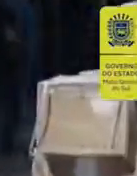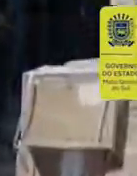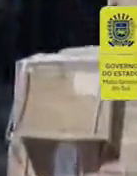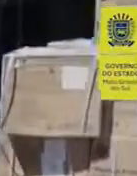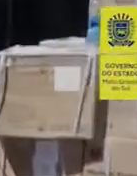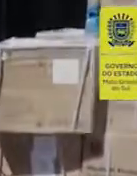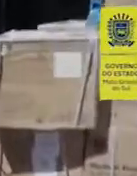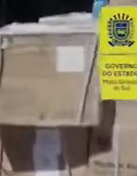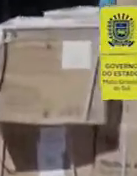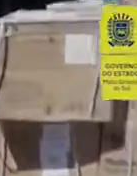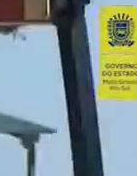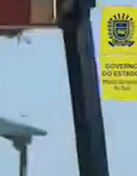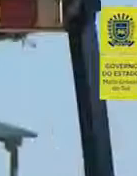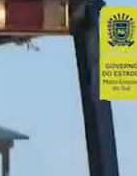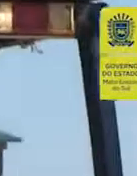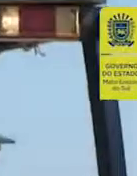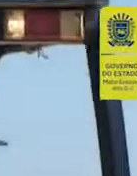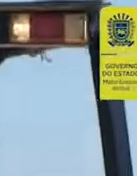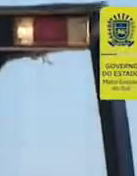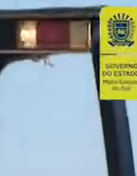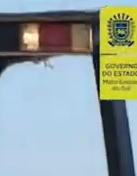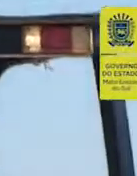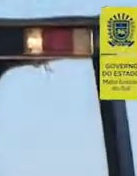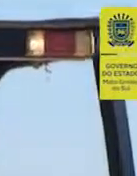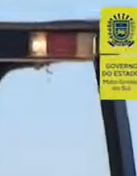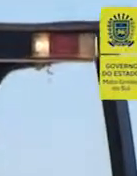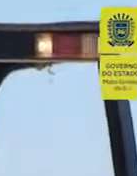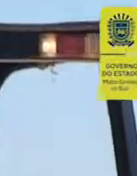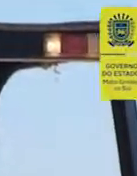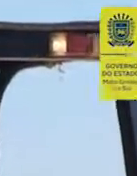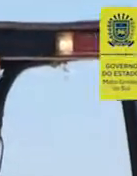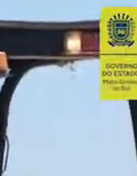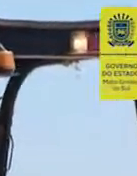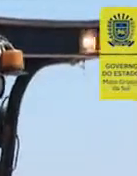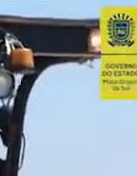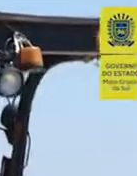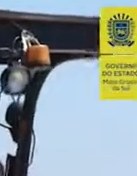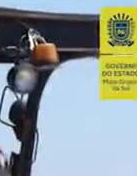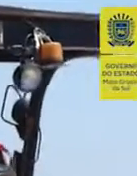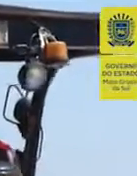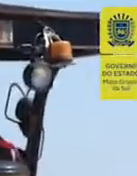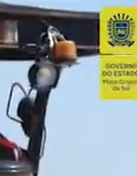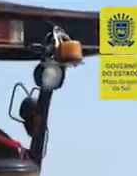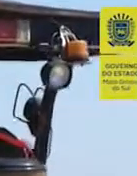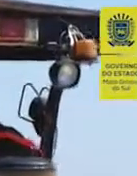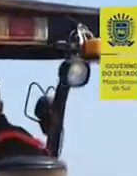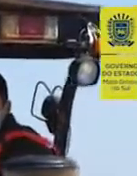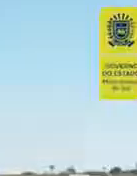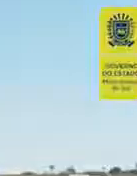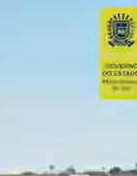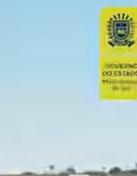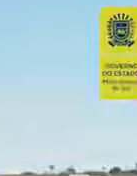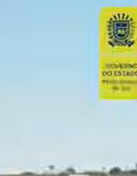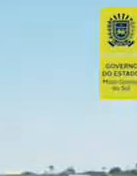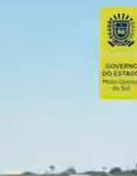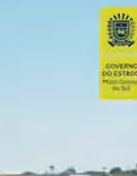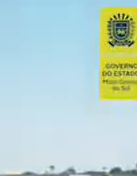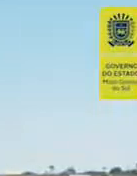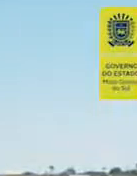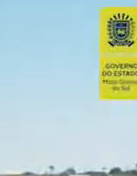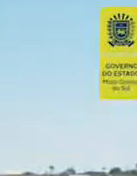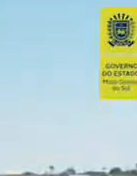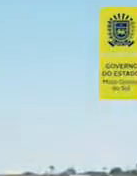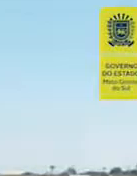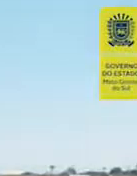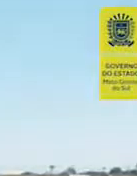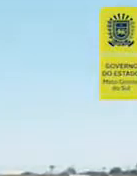fazendo a doação dos 15 ventiladores mecânicos e também de 80 mil máscaras nesse momento 20 mil chegar para os profissionais de saúde oi desses